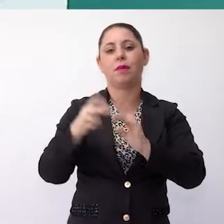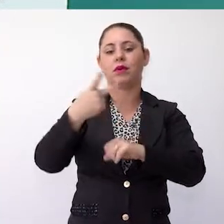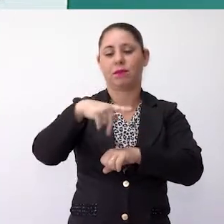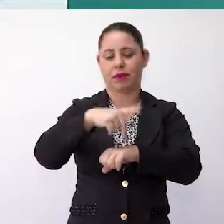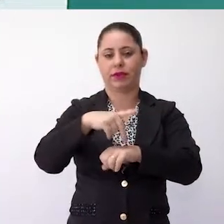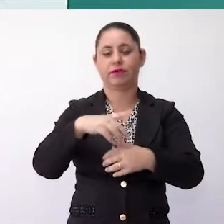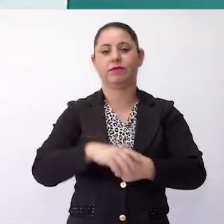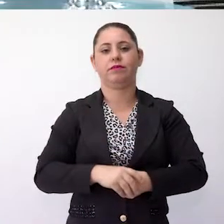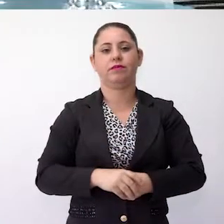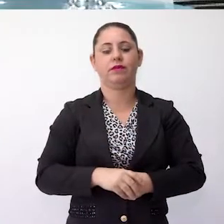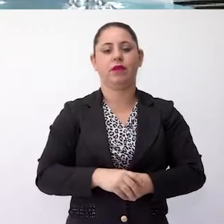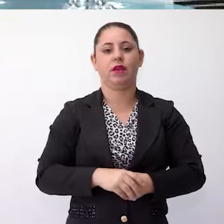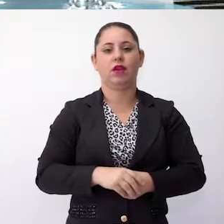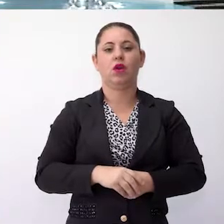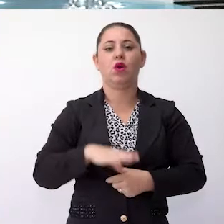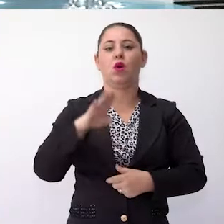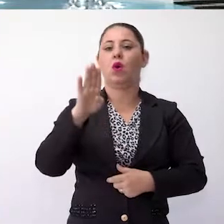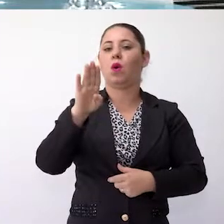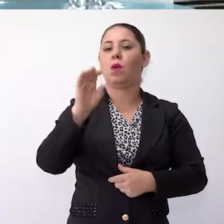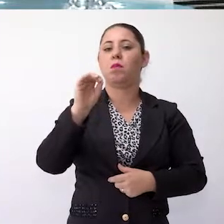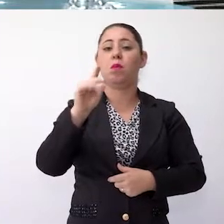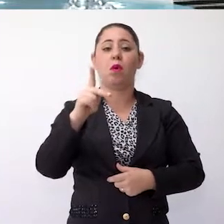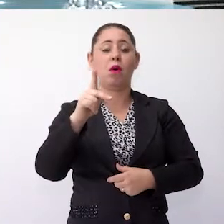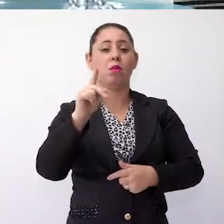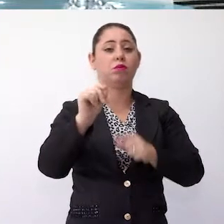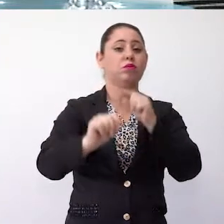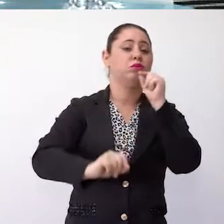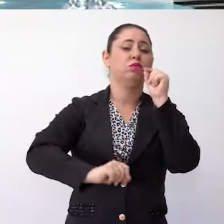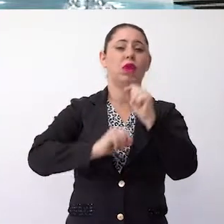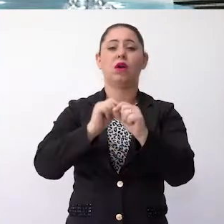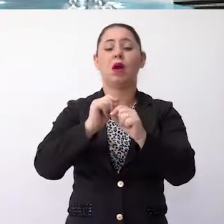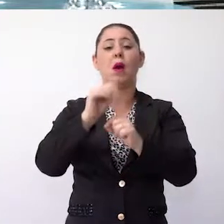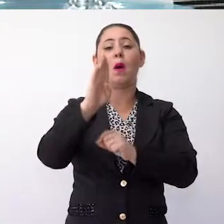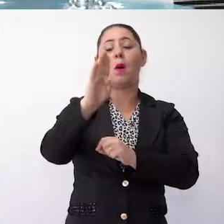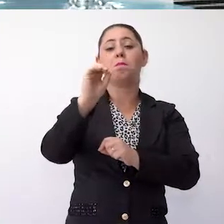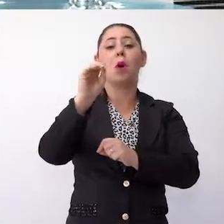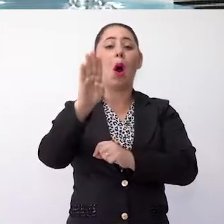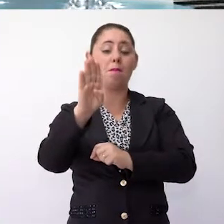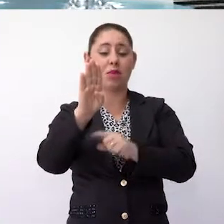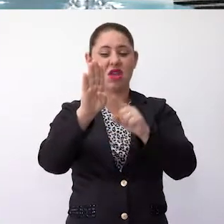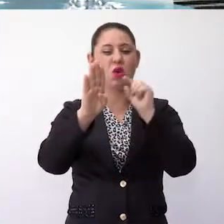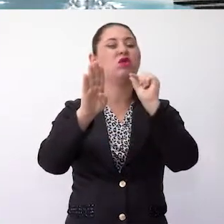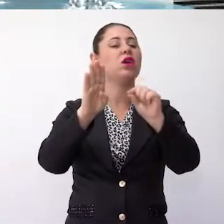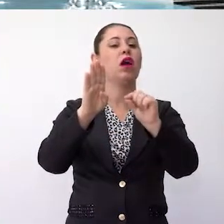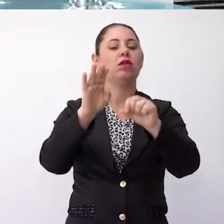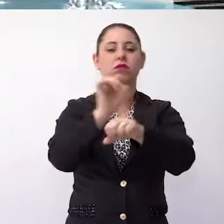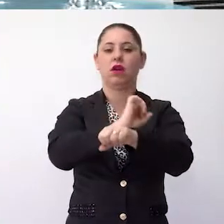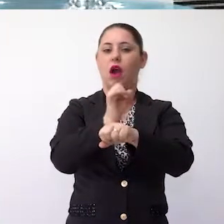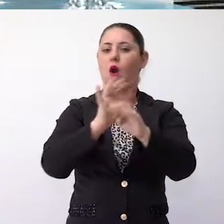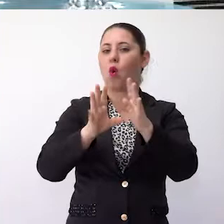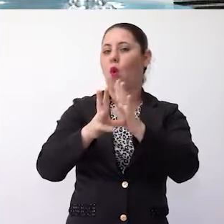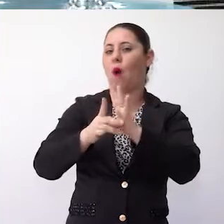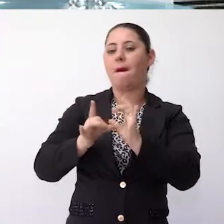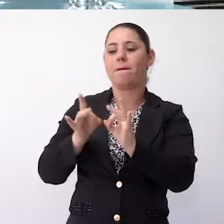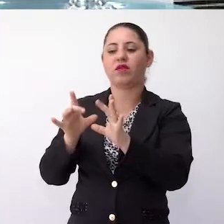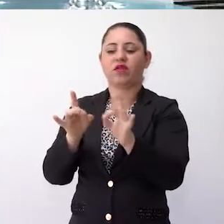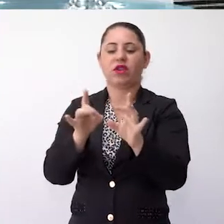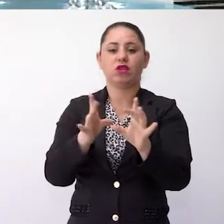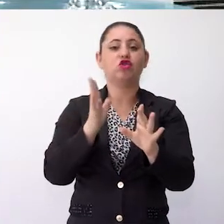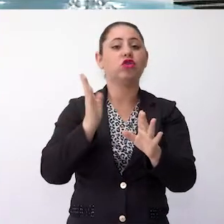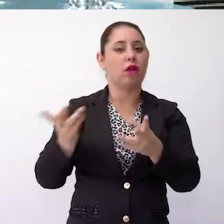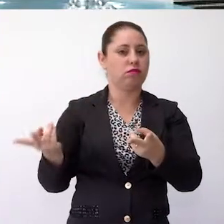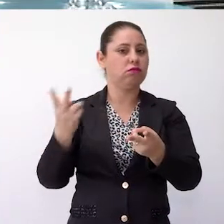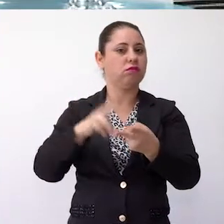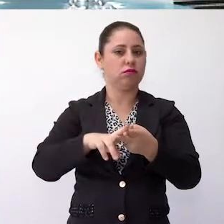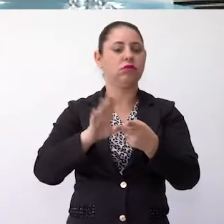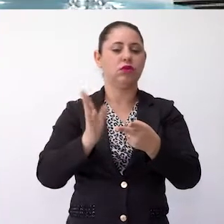país. E o famoso Bob? Que são aqueles carros roubados que o pessoal vende? Vocês fazem apreensão? Já teve